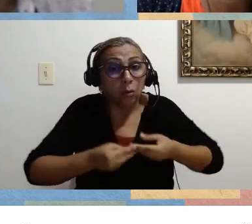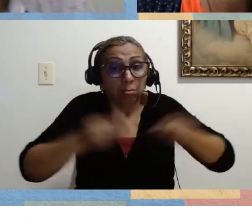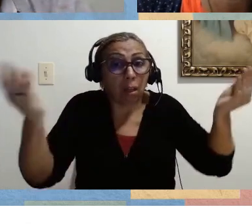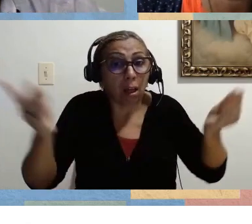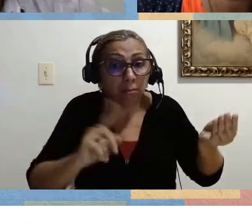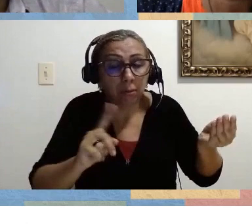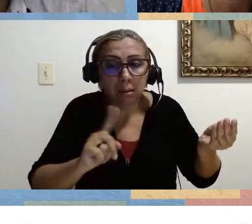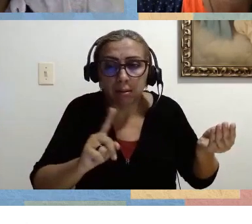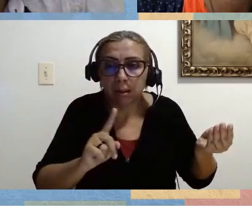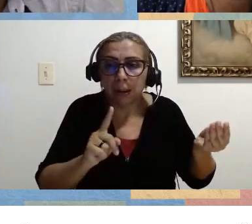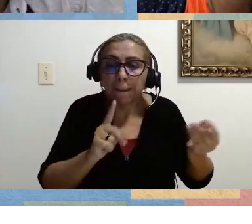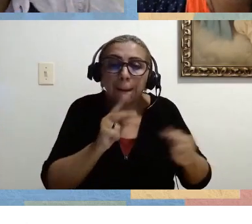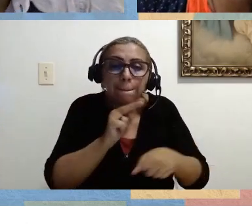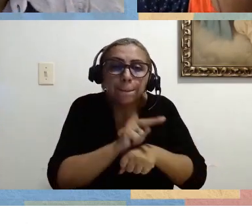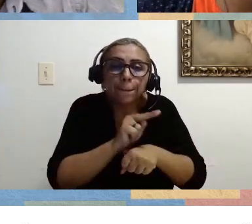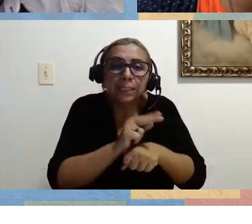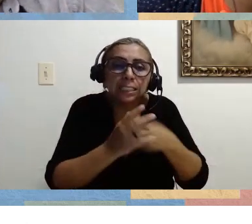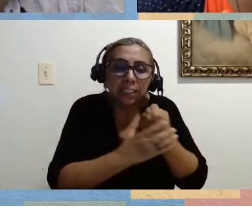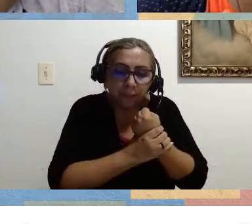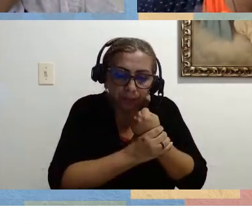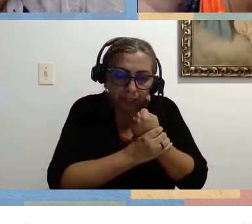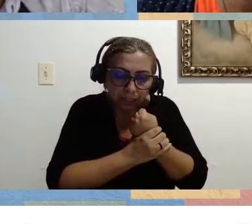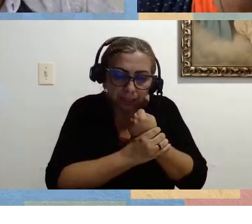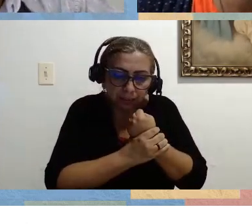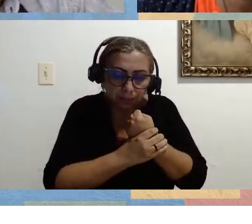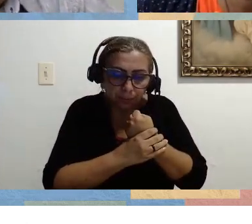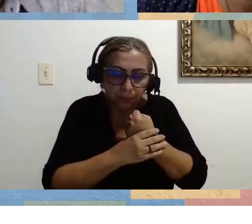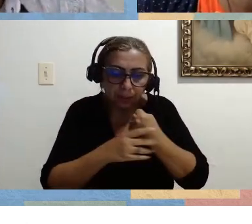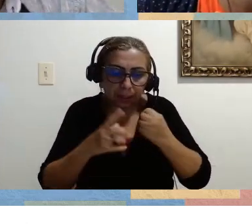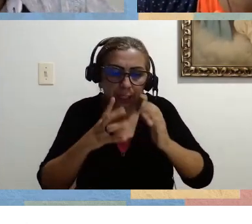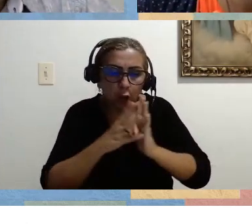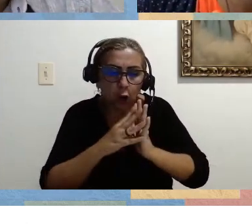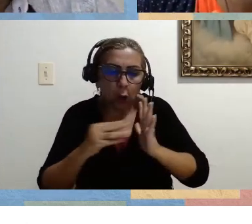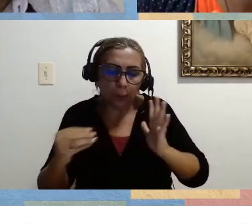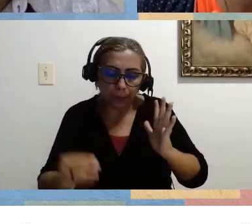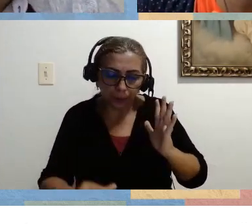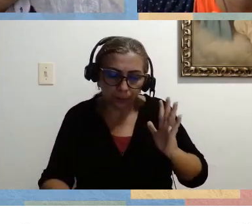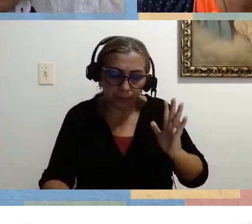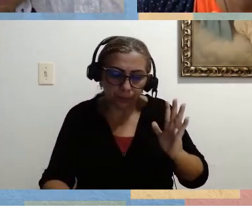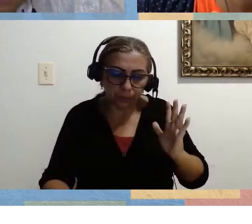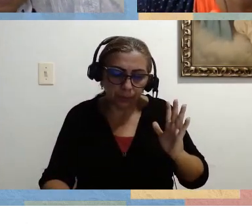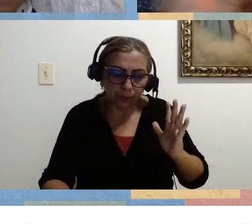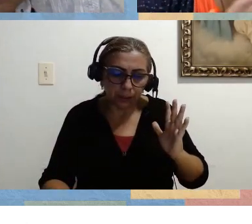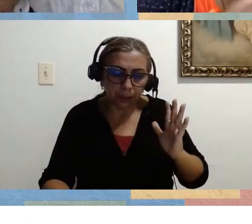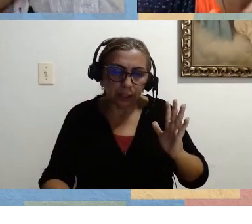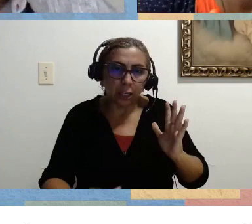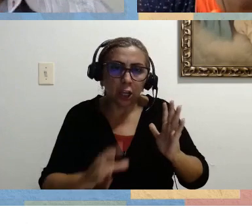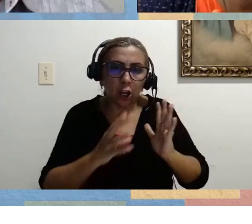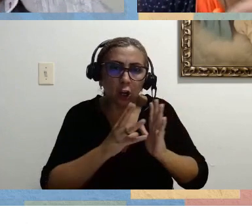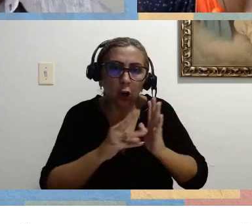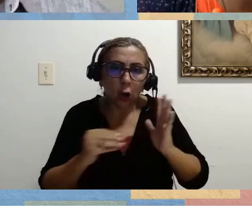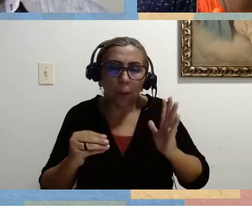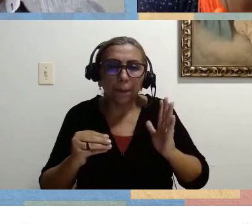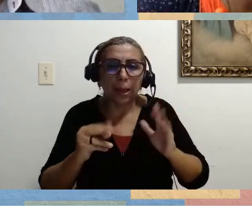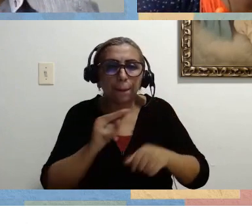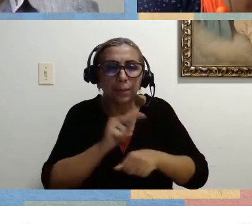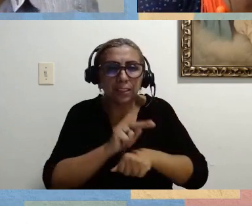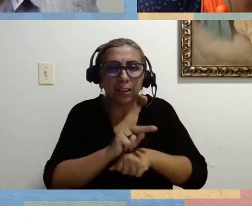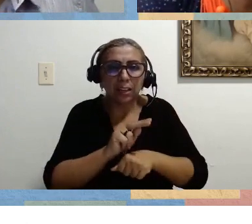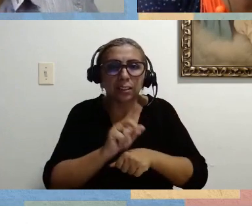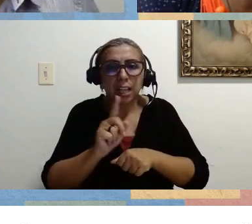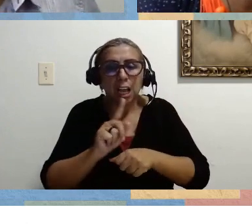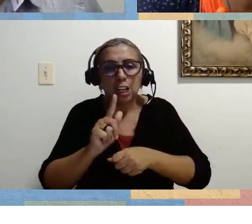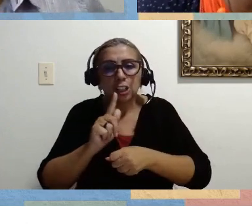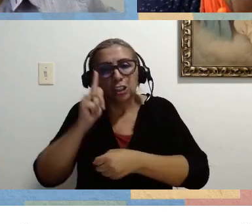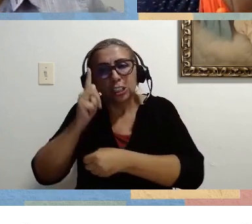dizer para preservar sem... Para ter uma cópia, a cópia da preservação e não ficar no gerenciamento,